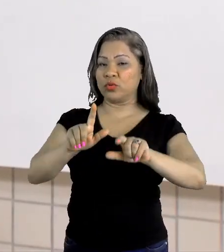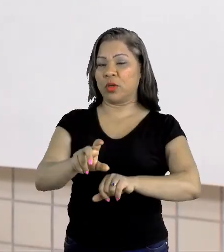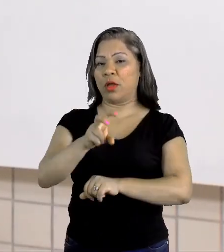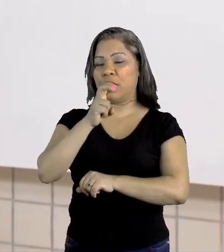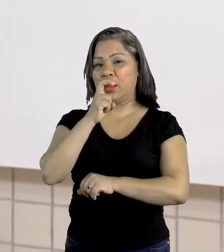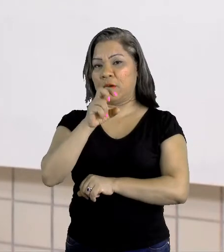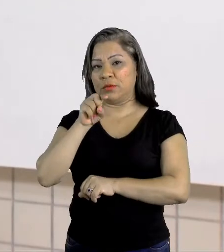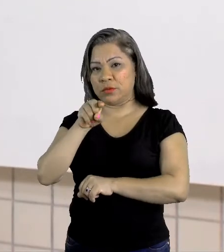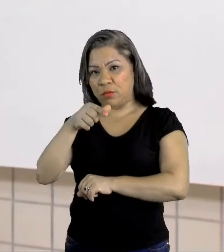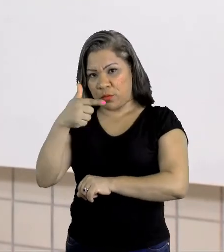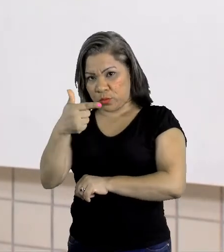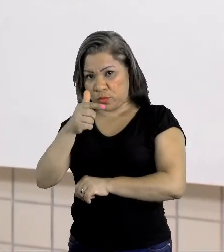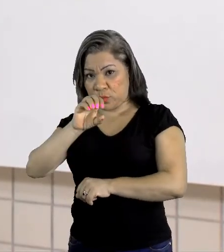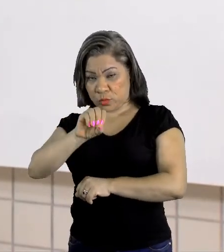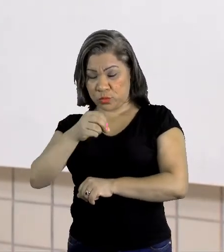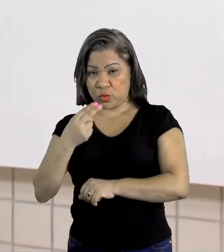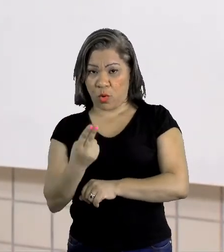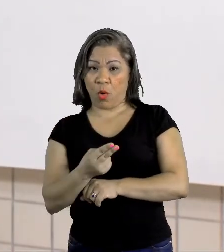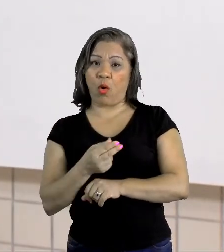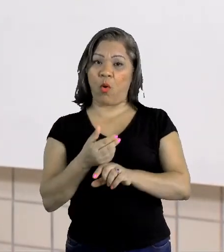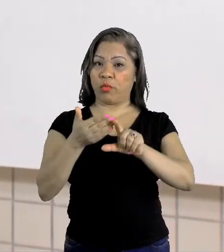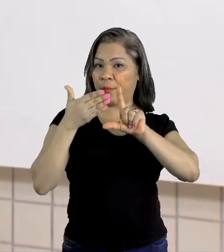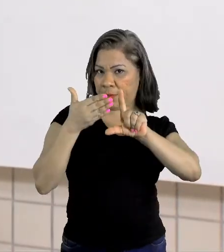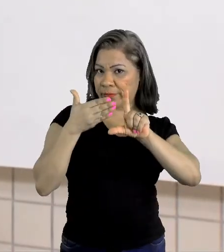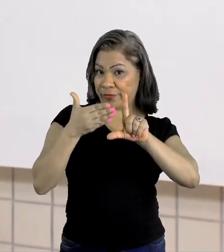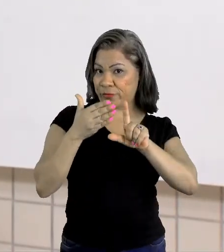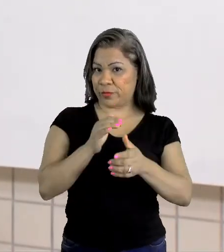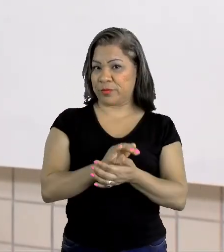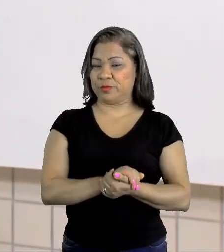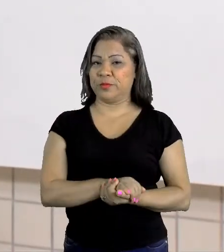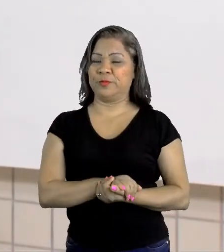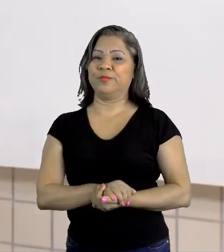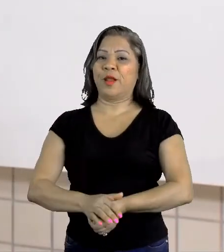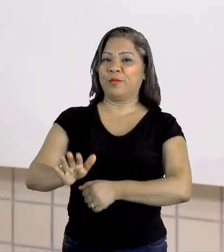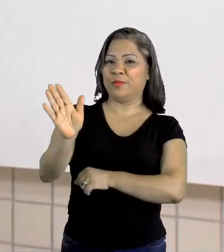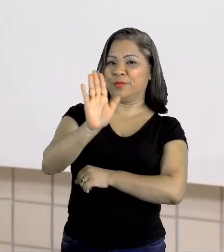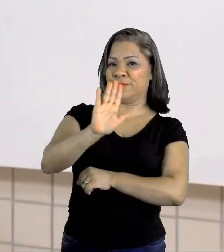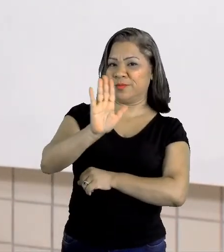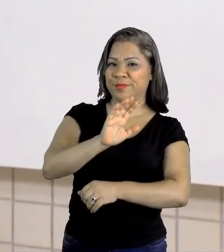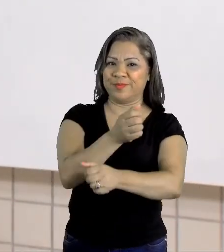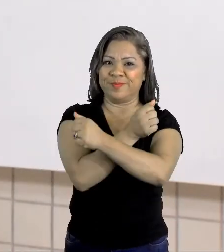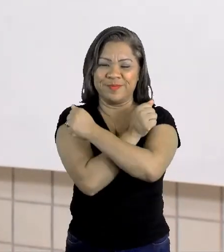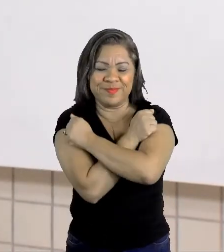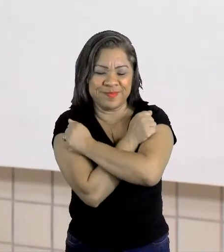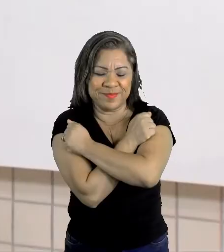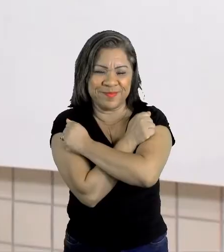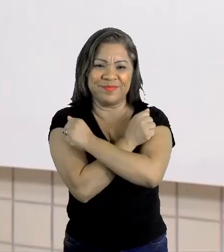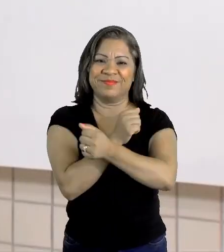aberta ou na plataforma. Eu me despeço de vocês e um grande abraço.